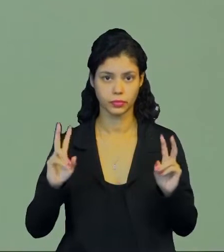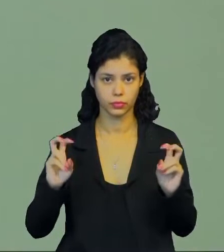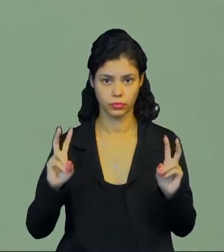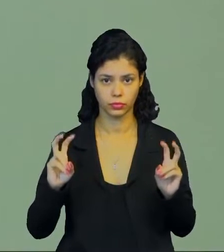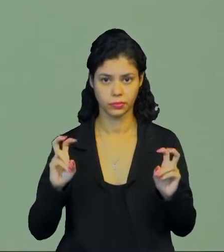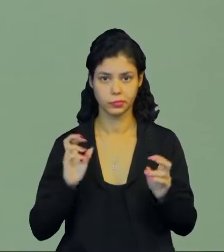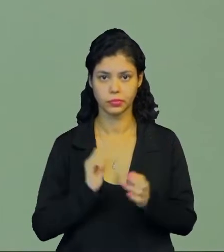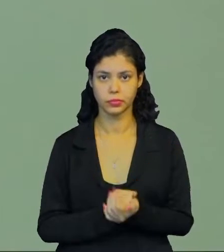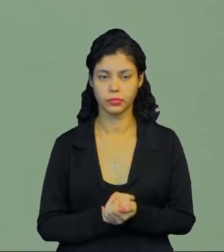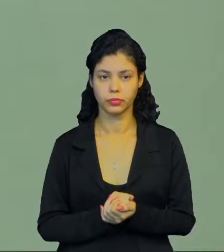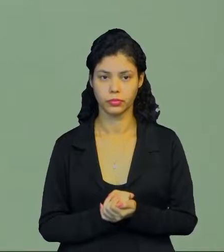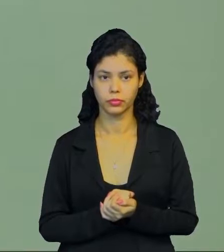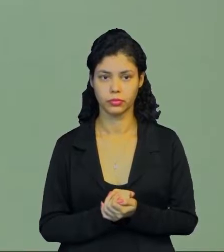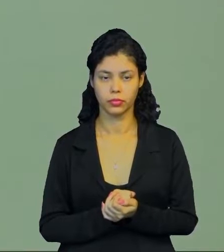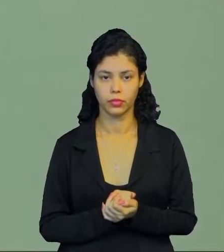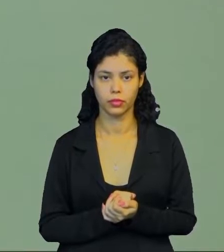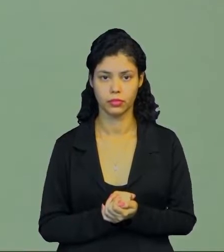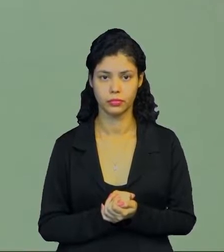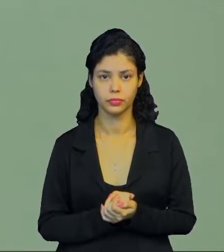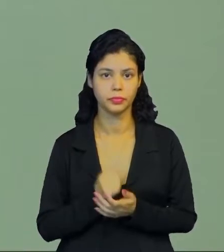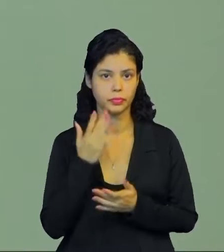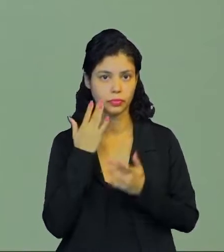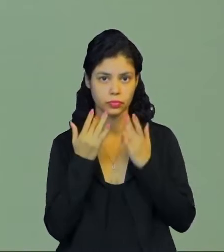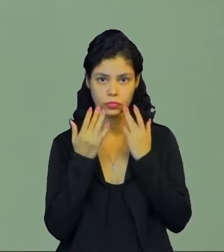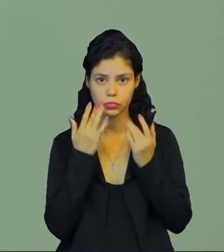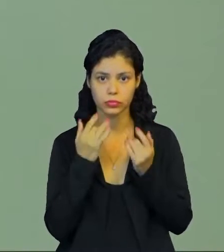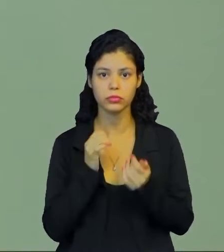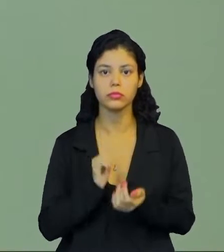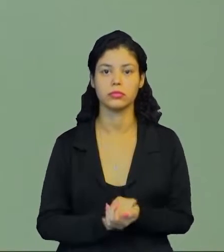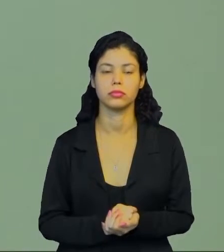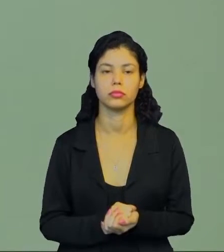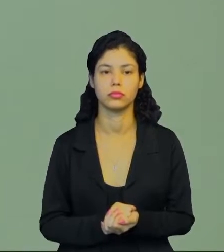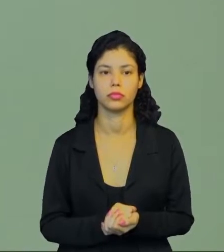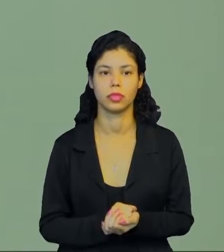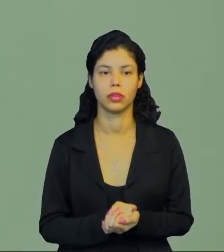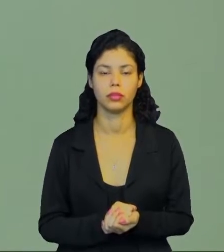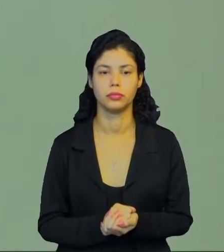temas, né, que o teatro